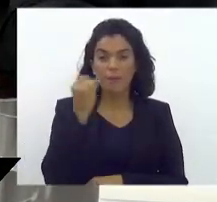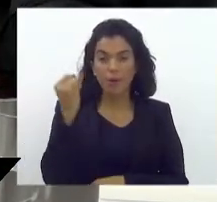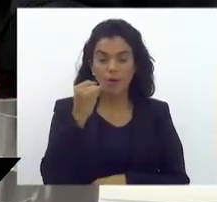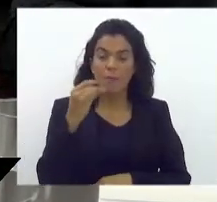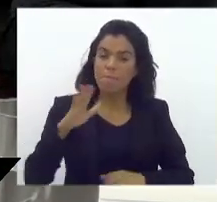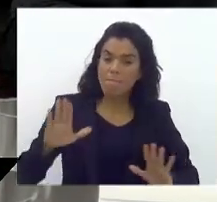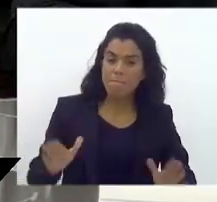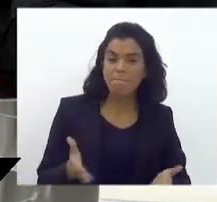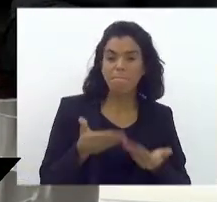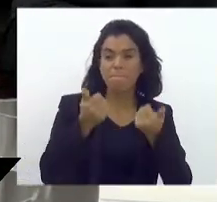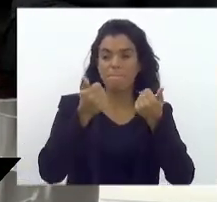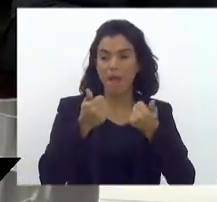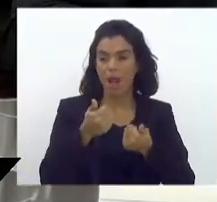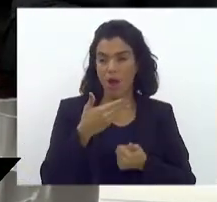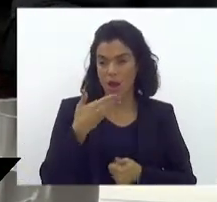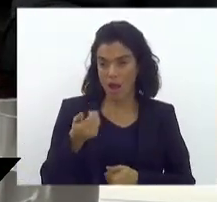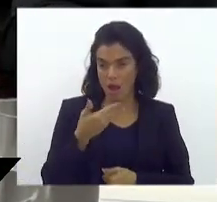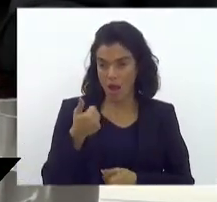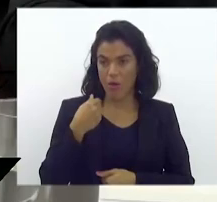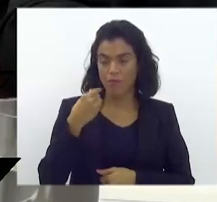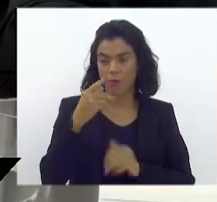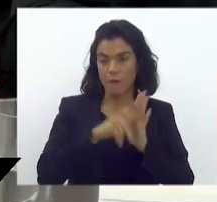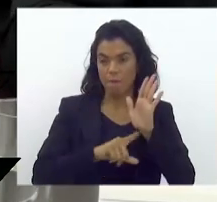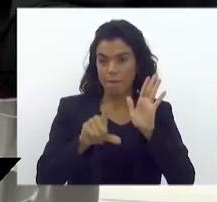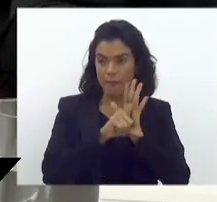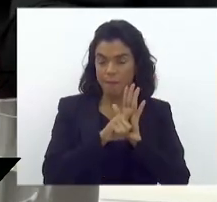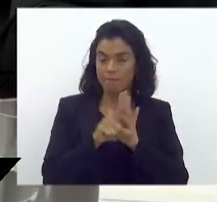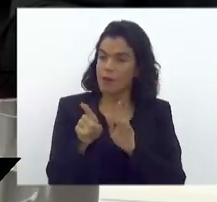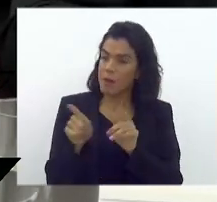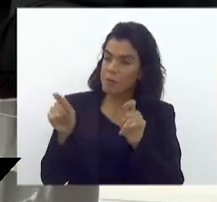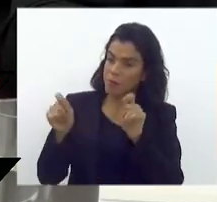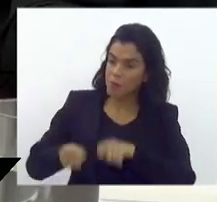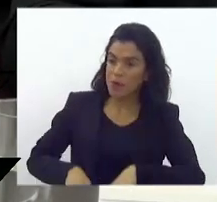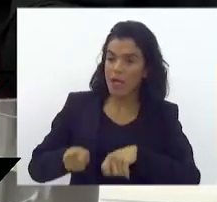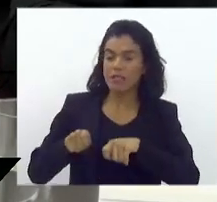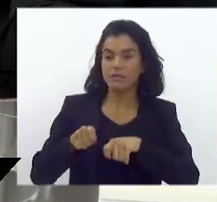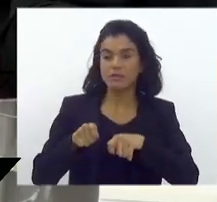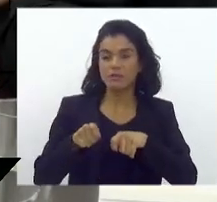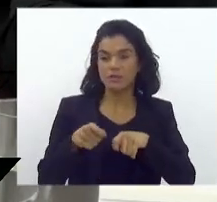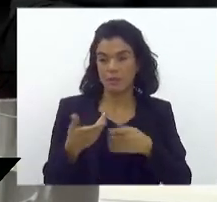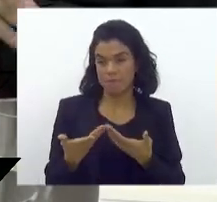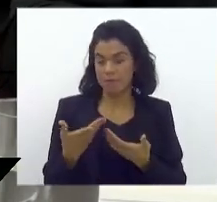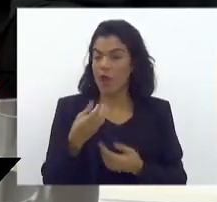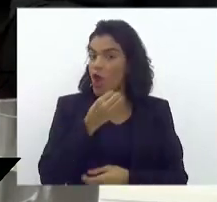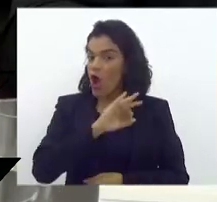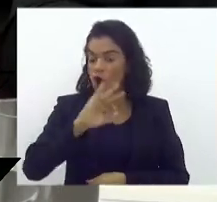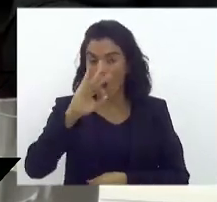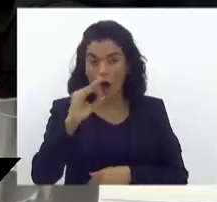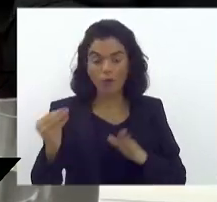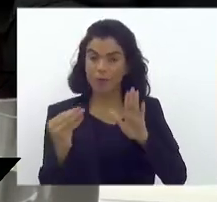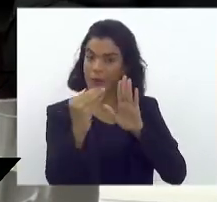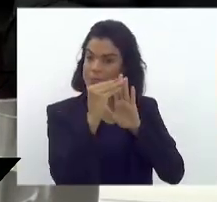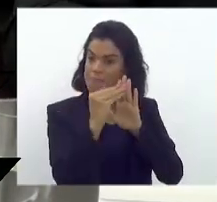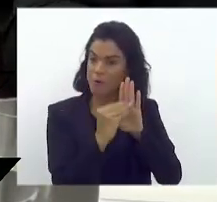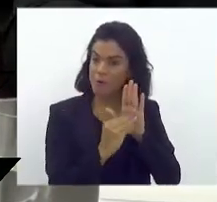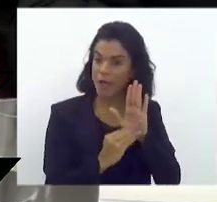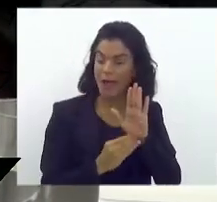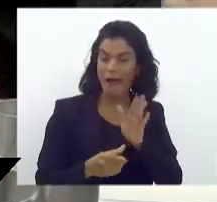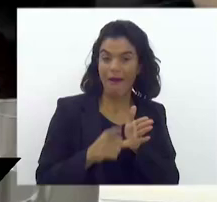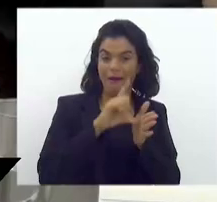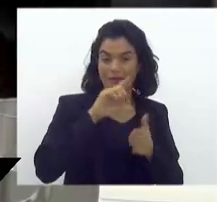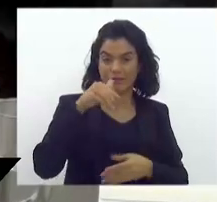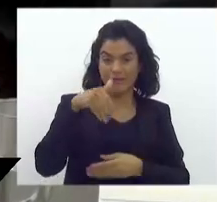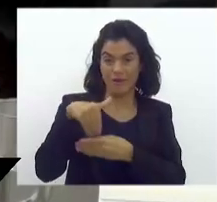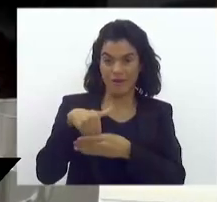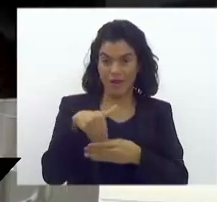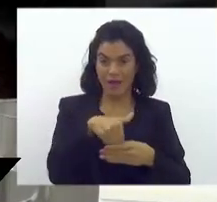melhorar o projeto do deputado Vitor Júnior, que ele pudesse ter essa abrangência. Que bom que ele colocou isso agora, antes da gente votar, que